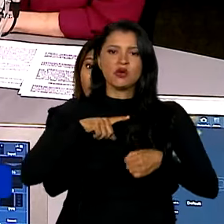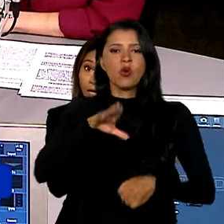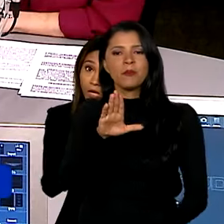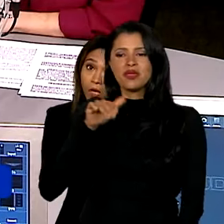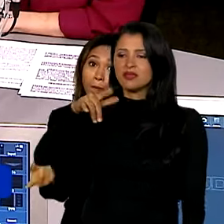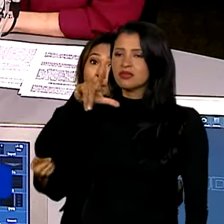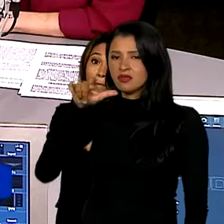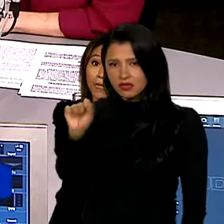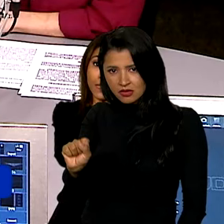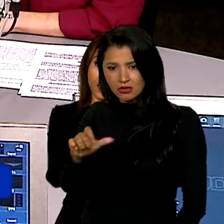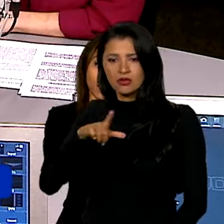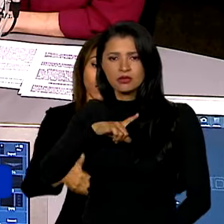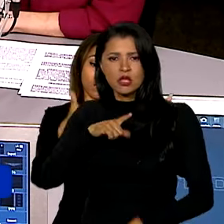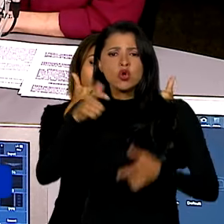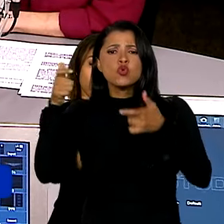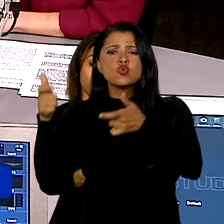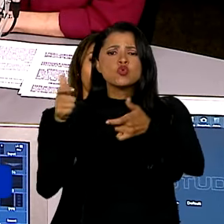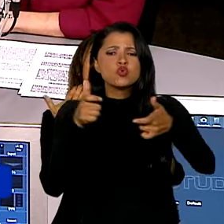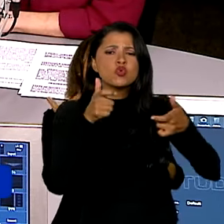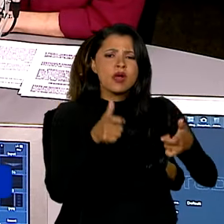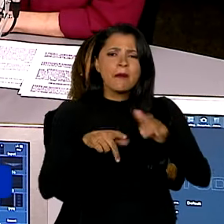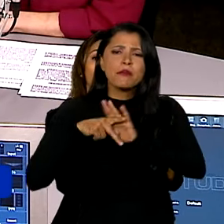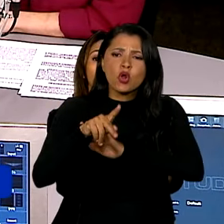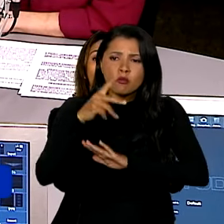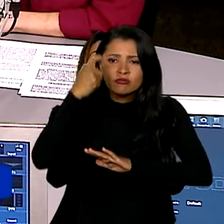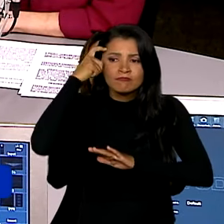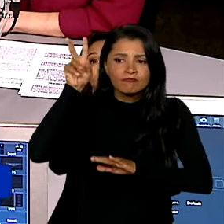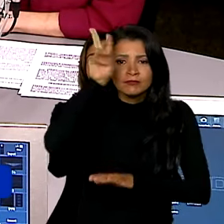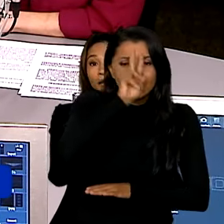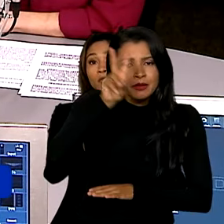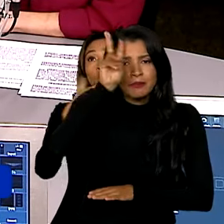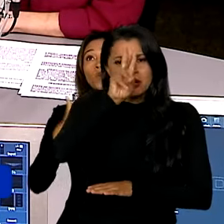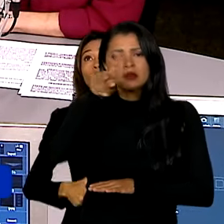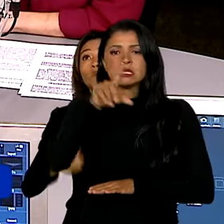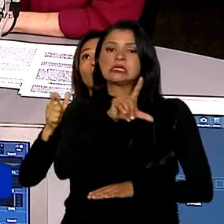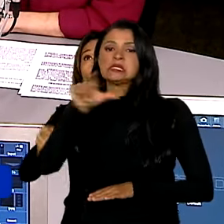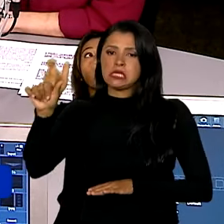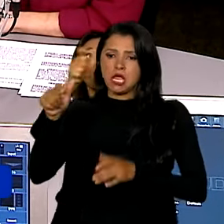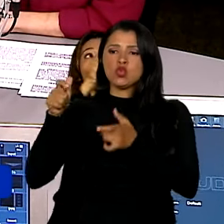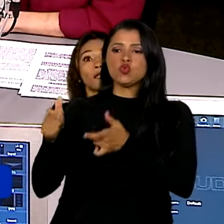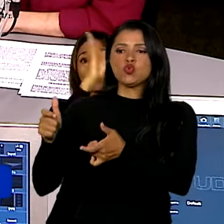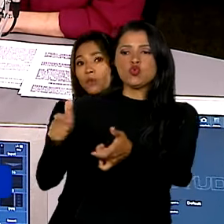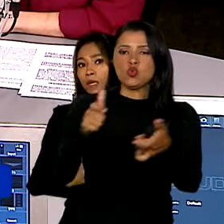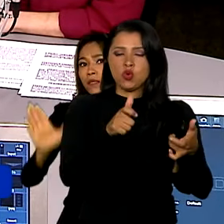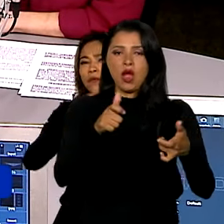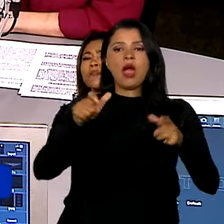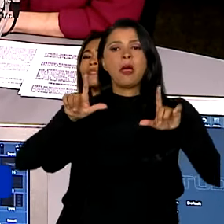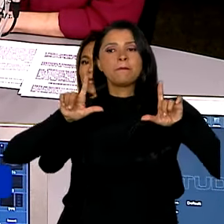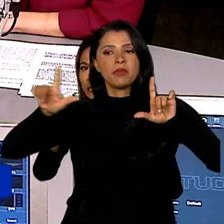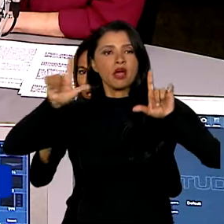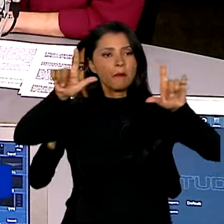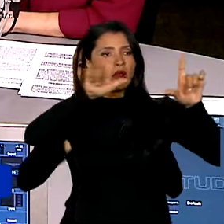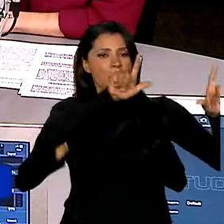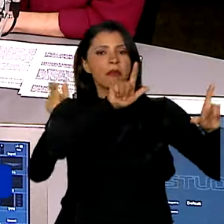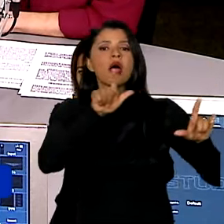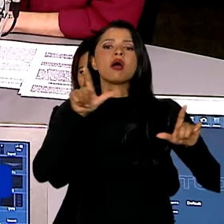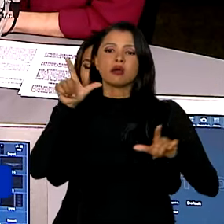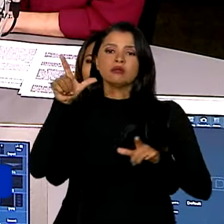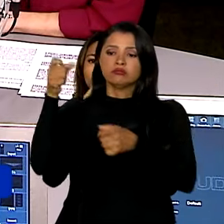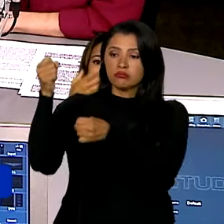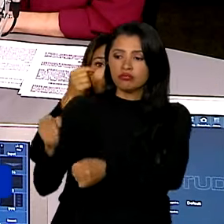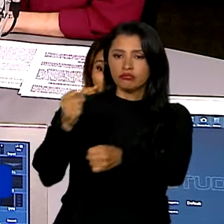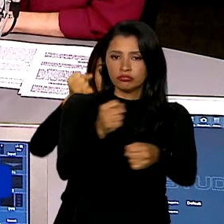BNDES, os lugares de memória. Serão 100 lugares, 100 placas que serão colocadas, que vão